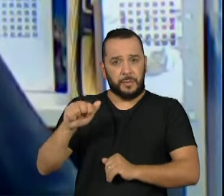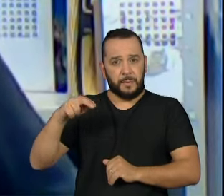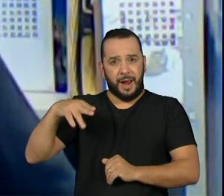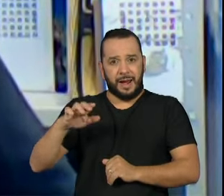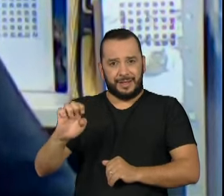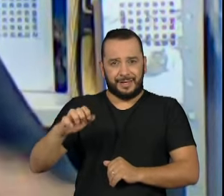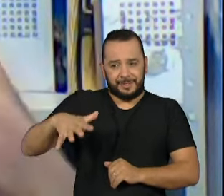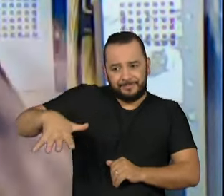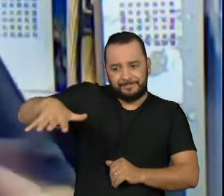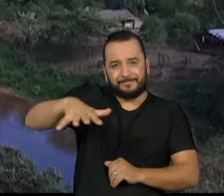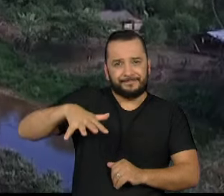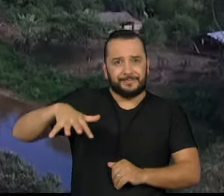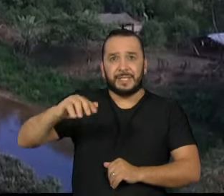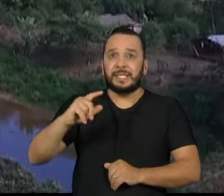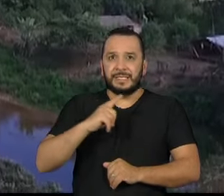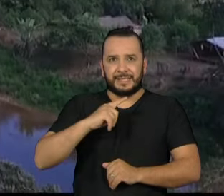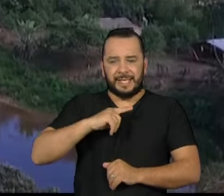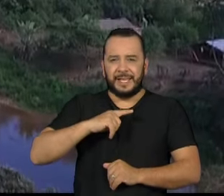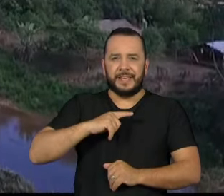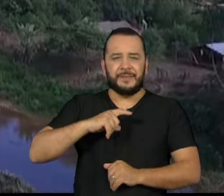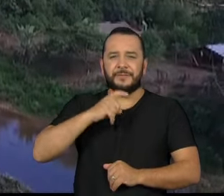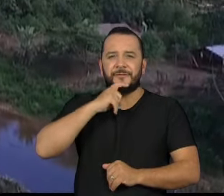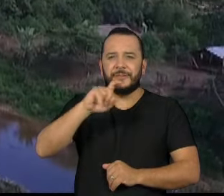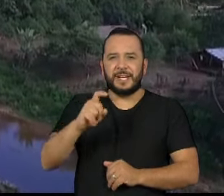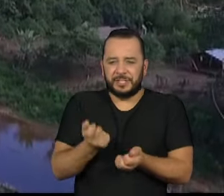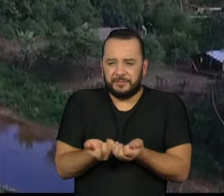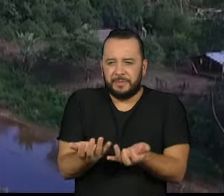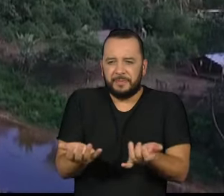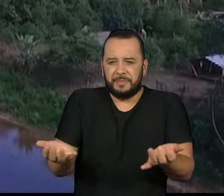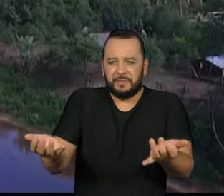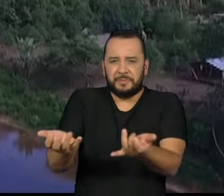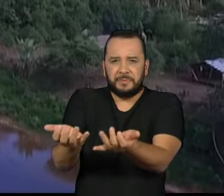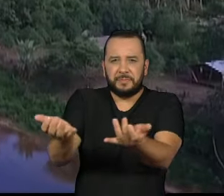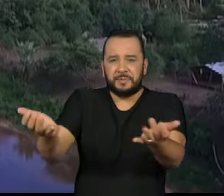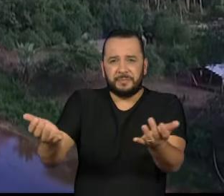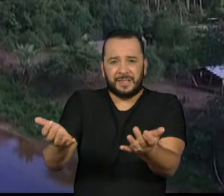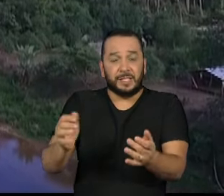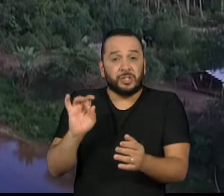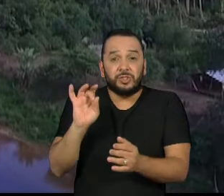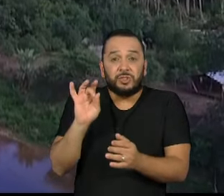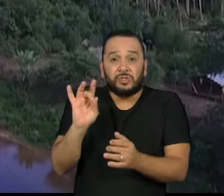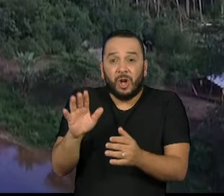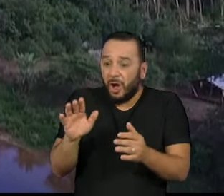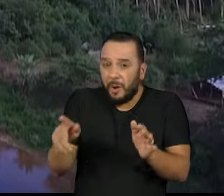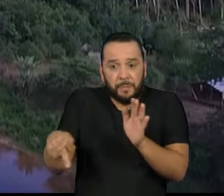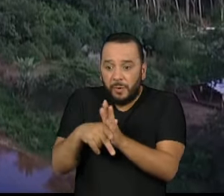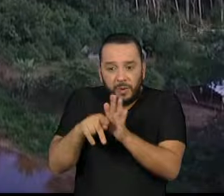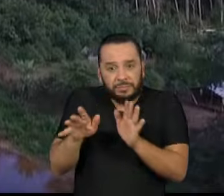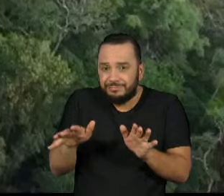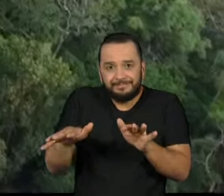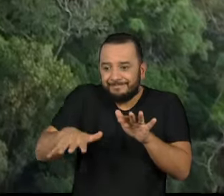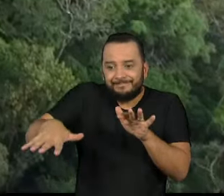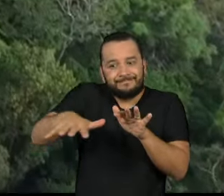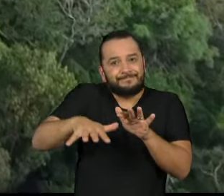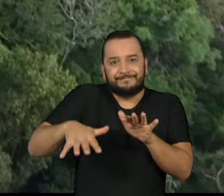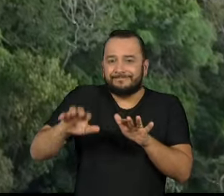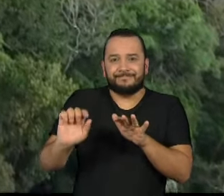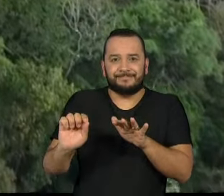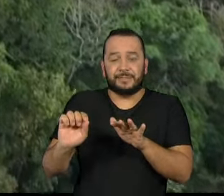formações montanhosas que têm formações de vegetação típicas e endêmicas que só tem lá, né? Esta riqueza